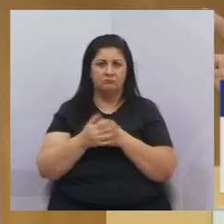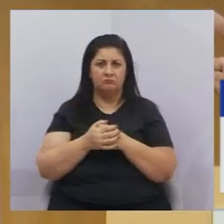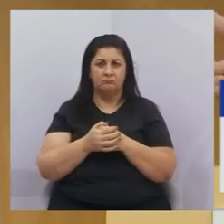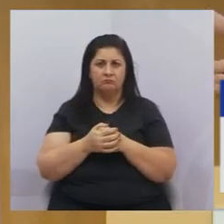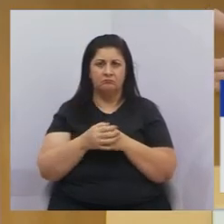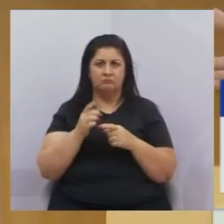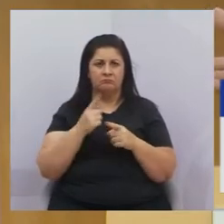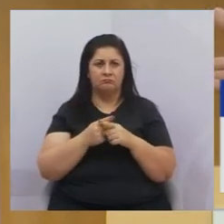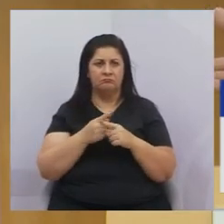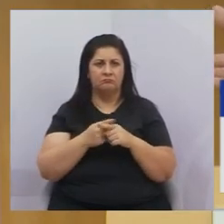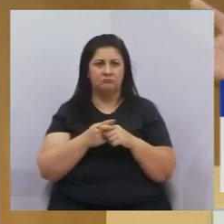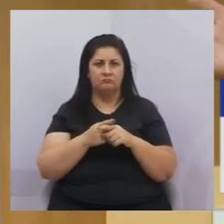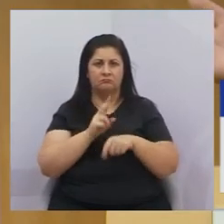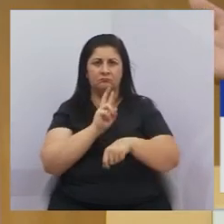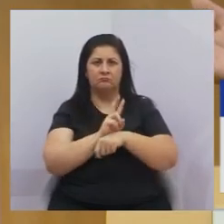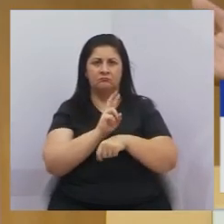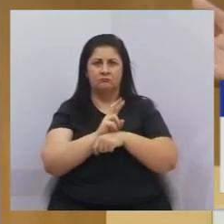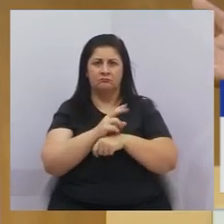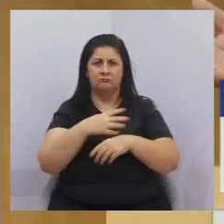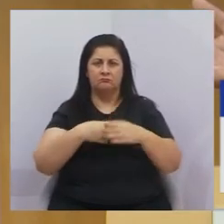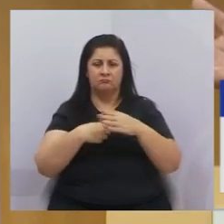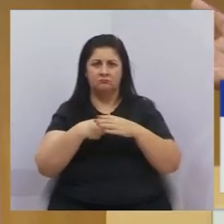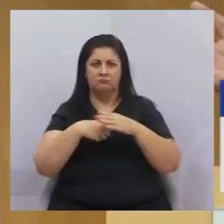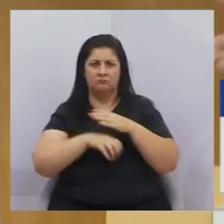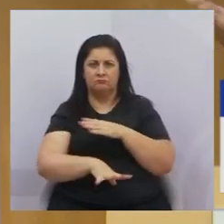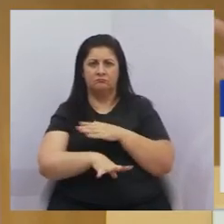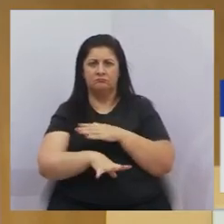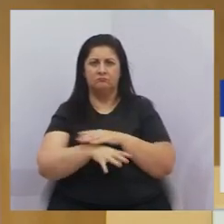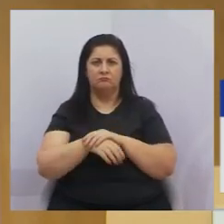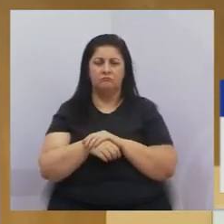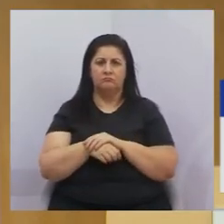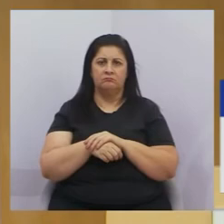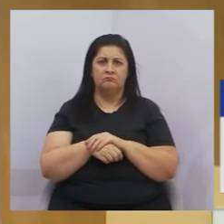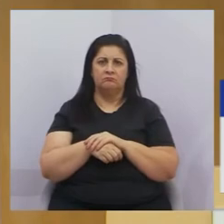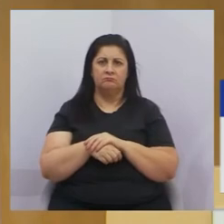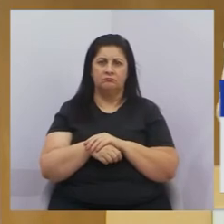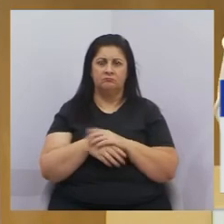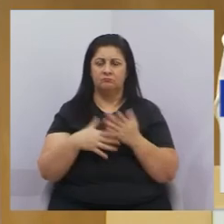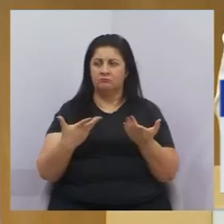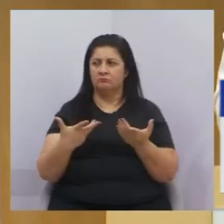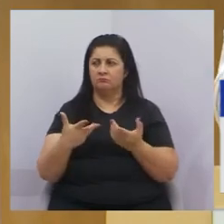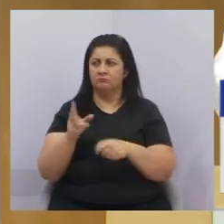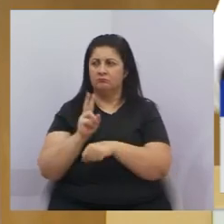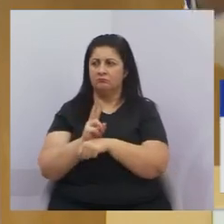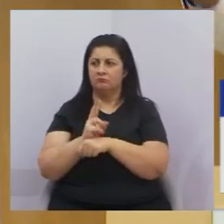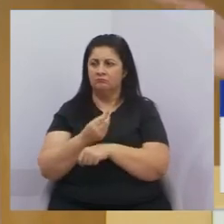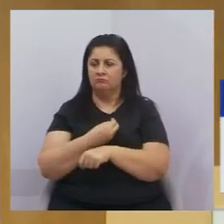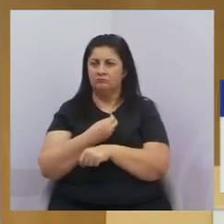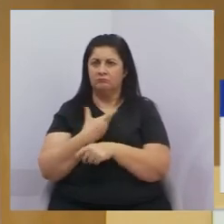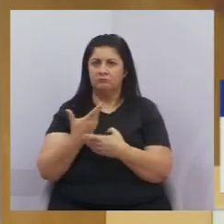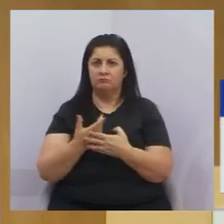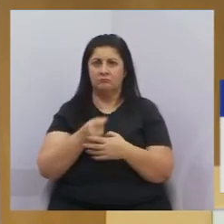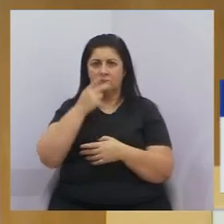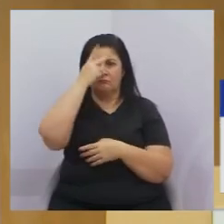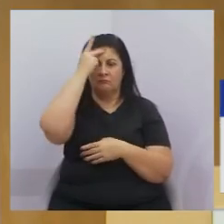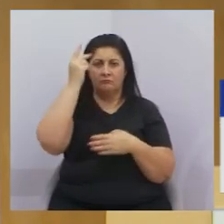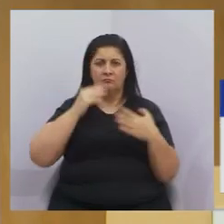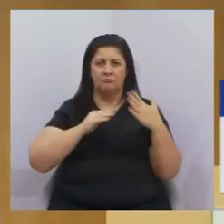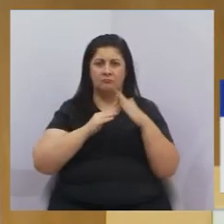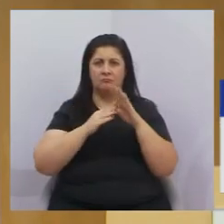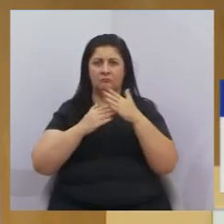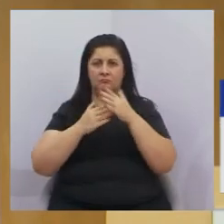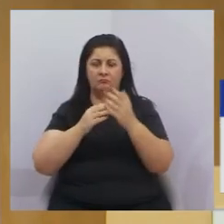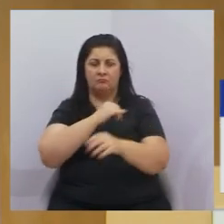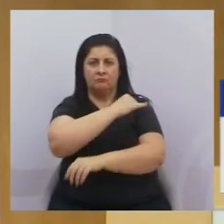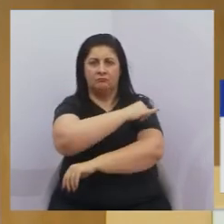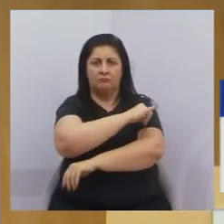aborto. Ora, defende o aborto ou defende a vida? Uma pessoa que está na favela, dentro do Rio de Janeiro,